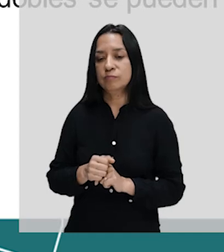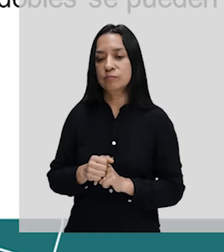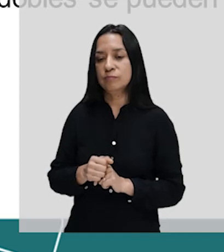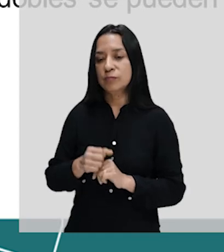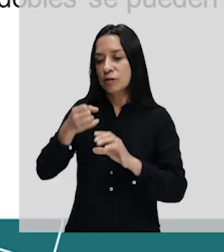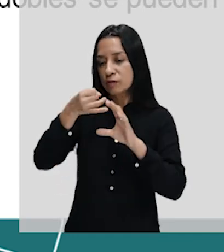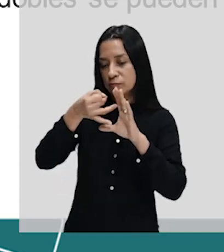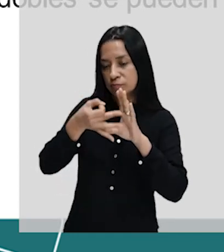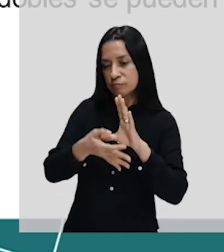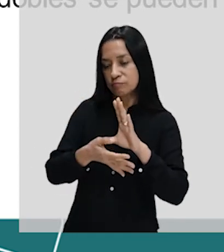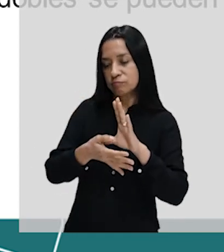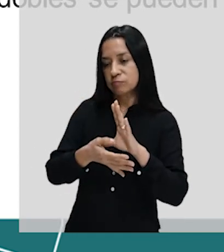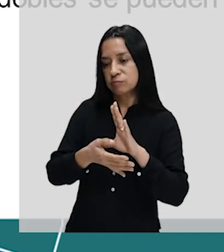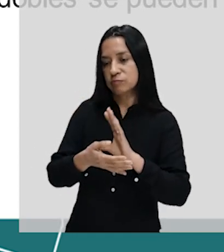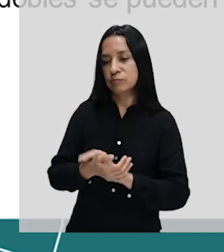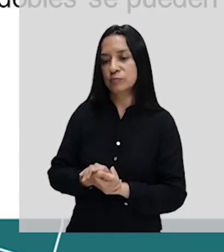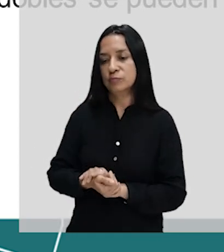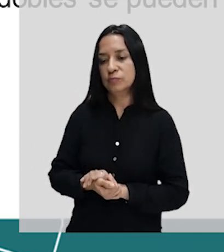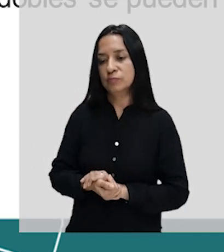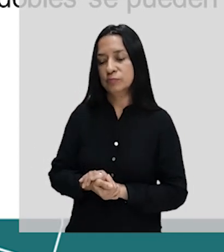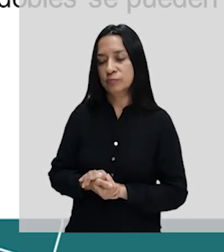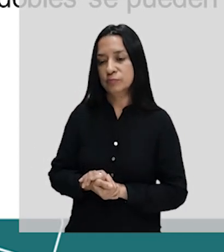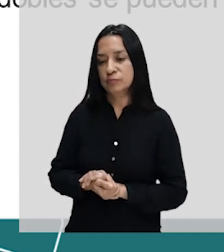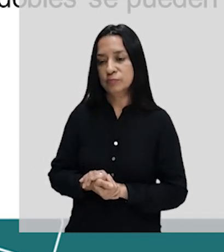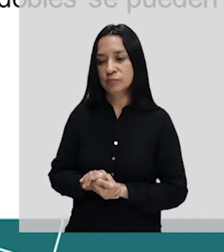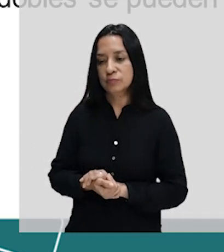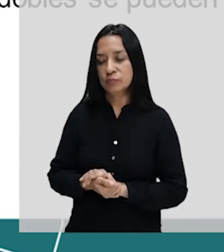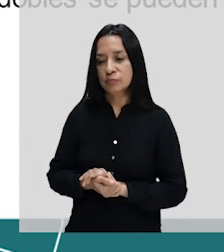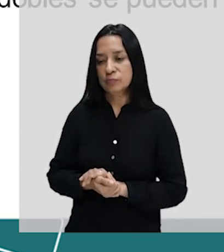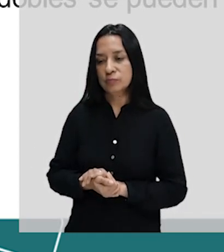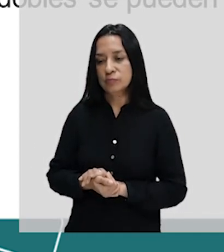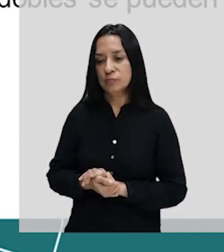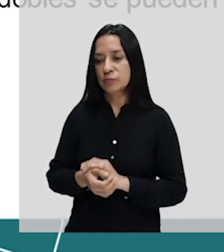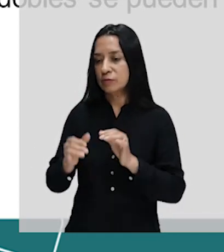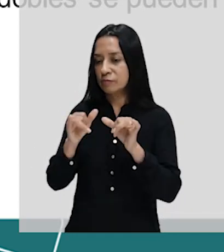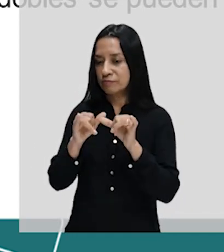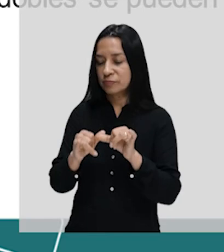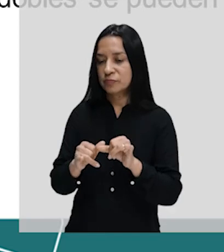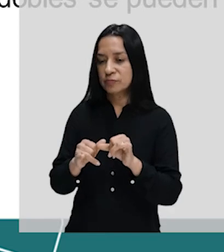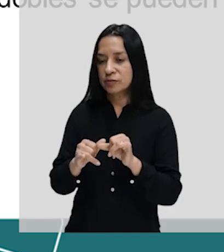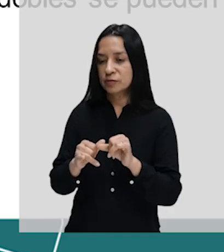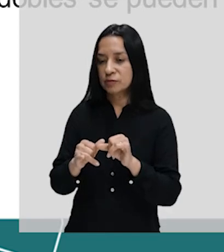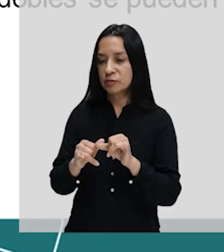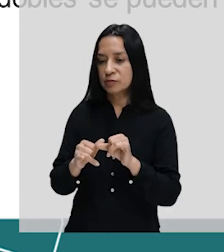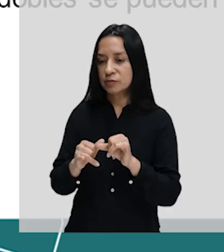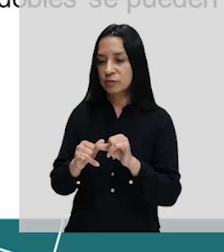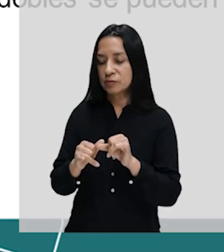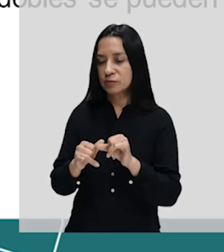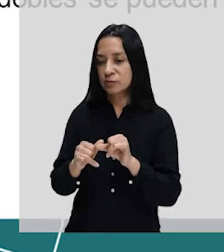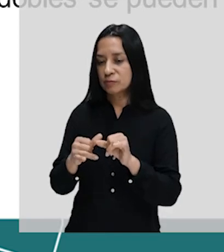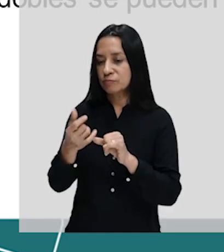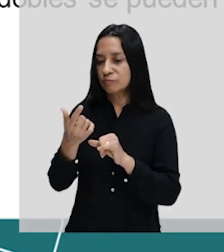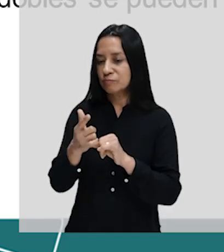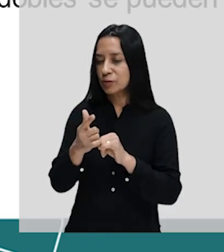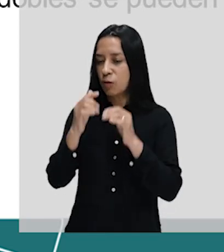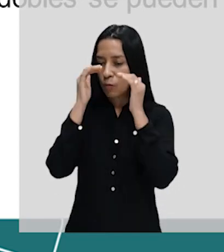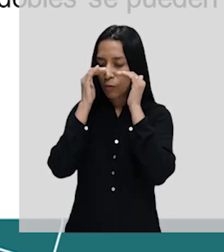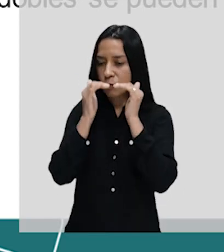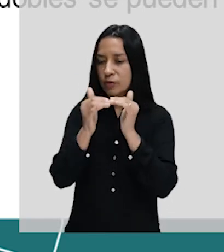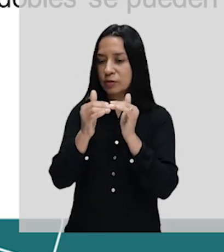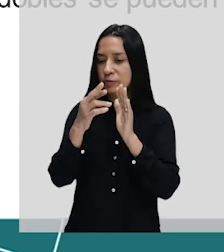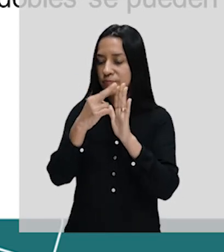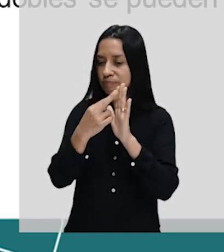características, tá? Ficam assim, fogem da